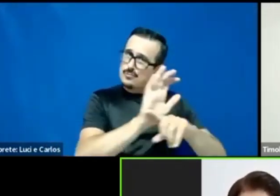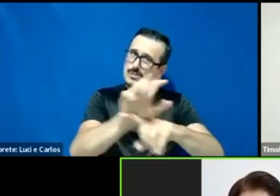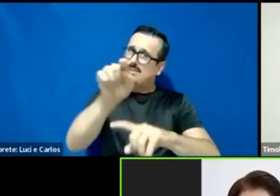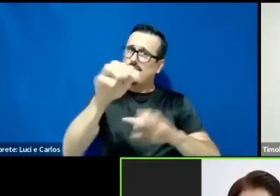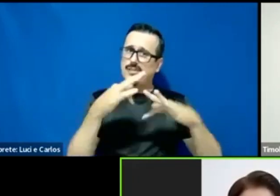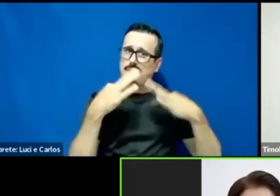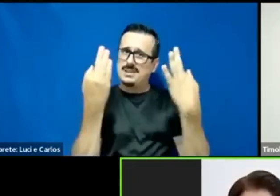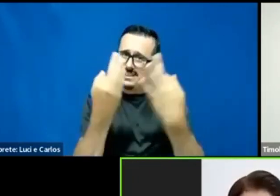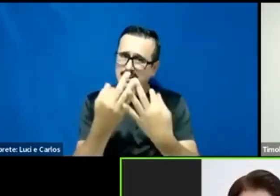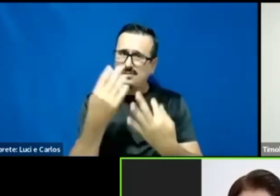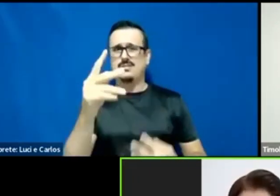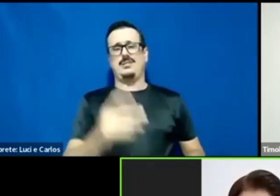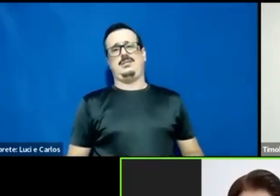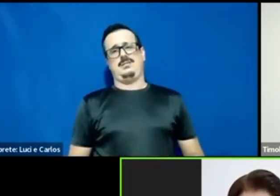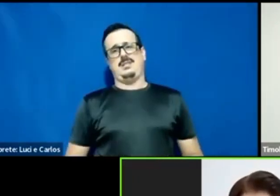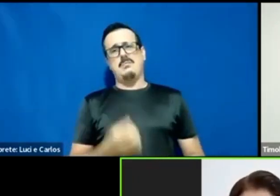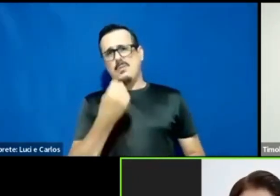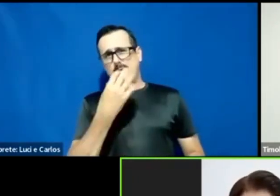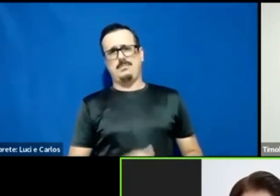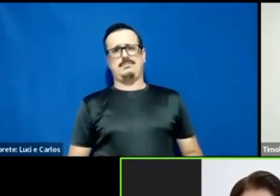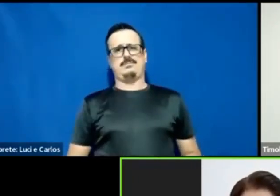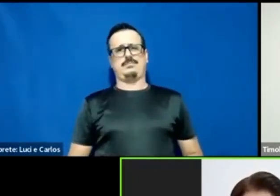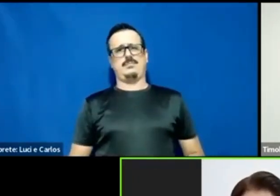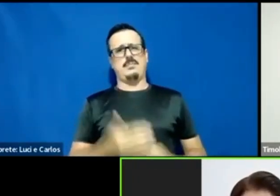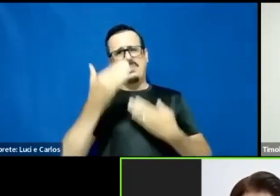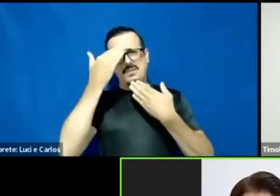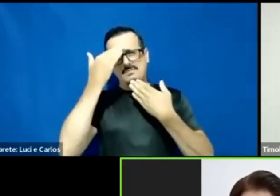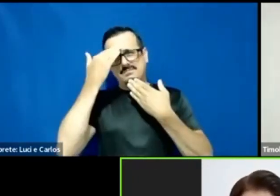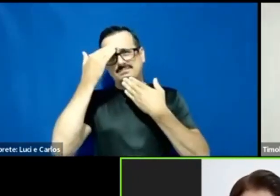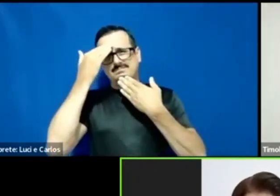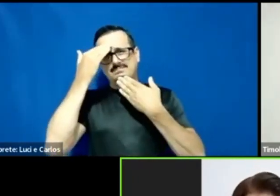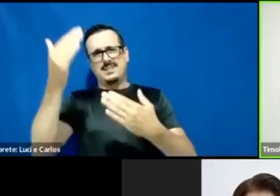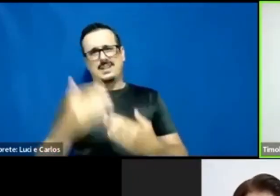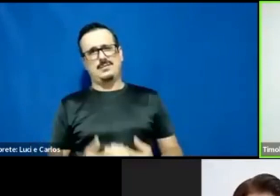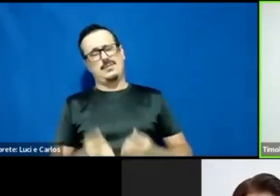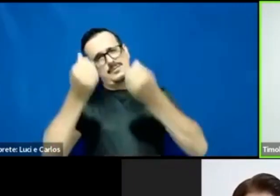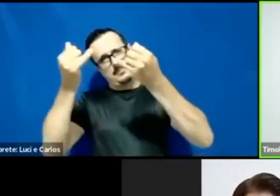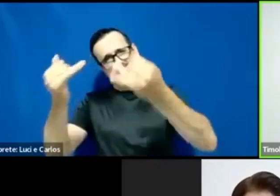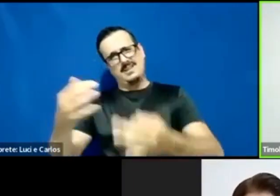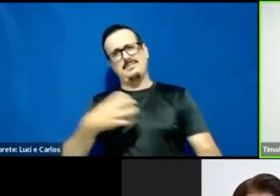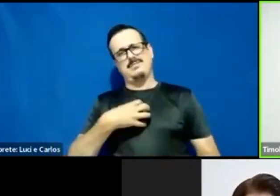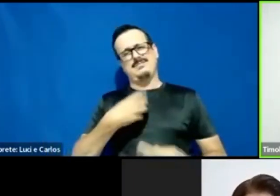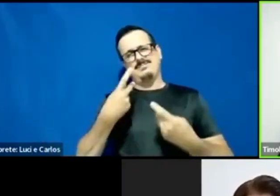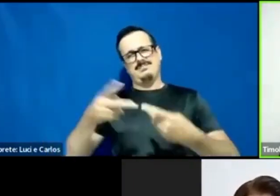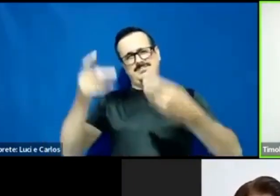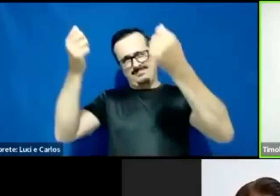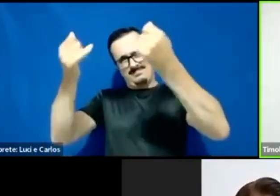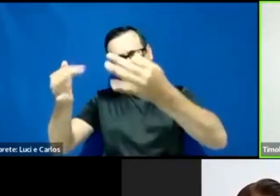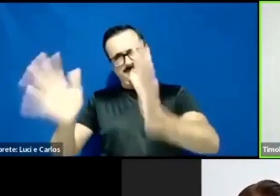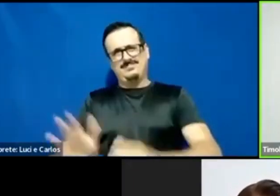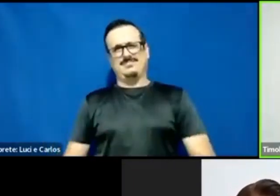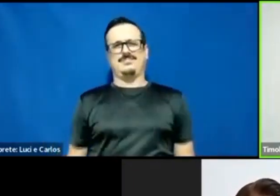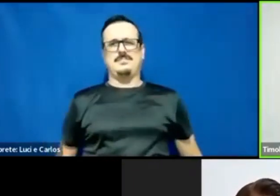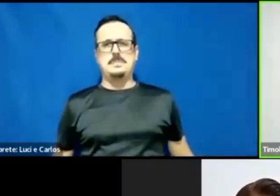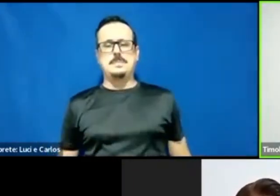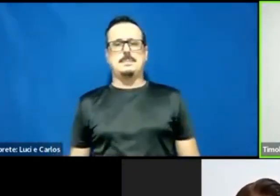casas. O meu muito obrigada e o meu depoimento é esse. Rejane, nós acompanhamos de